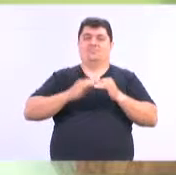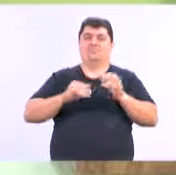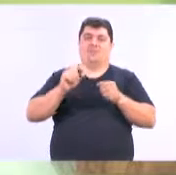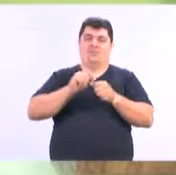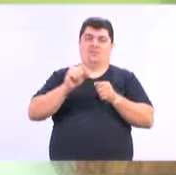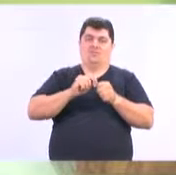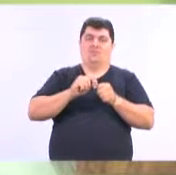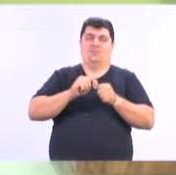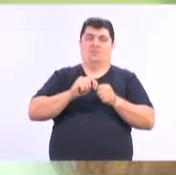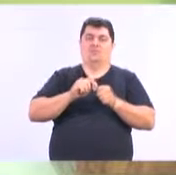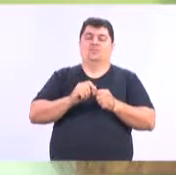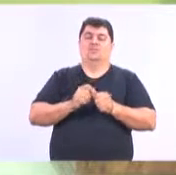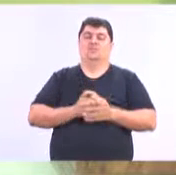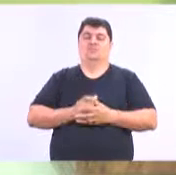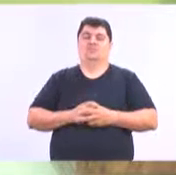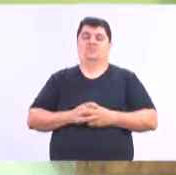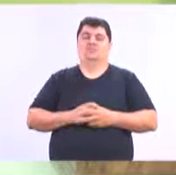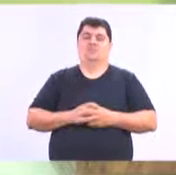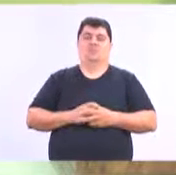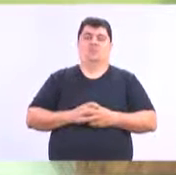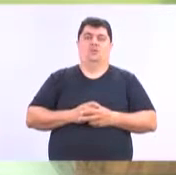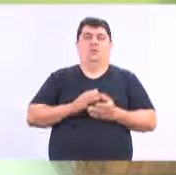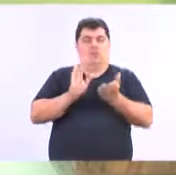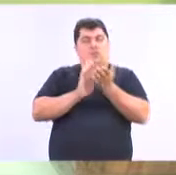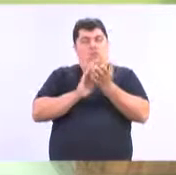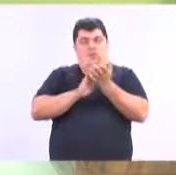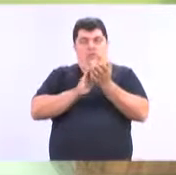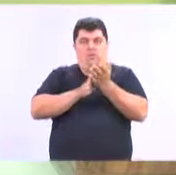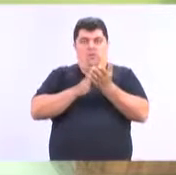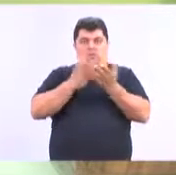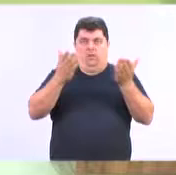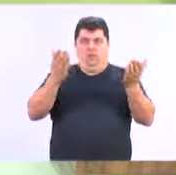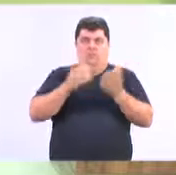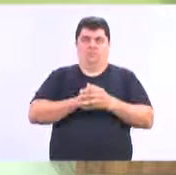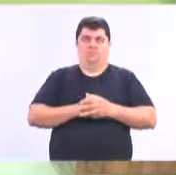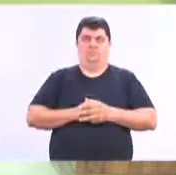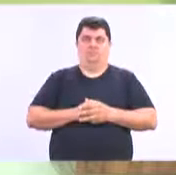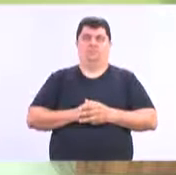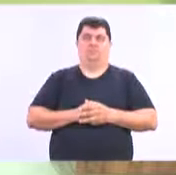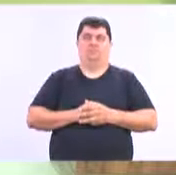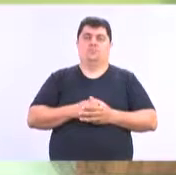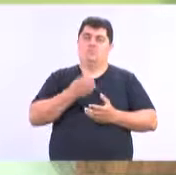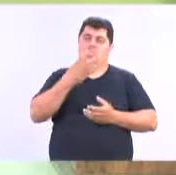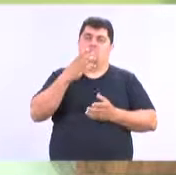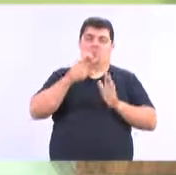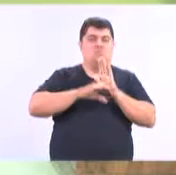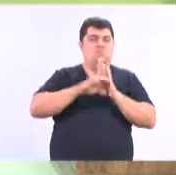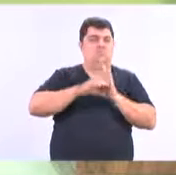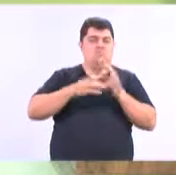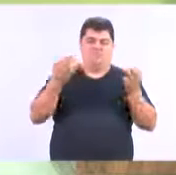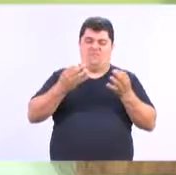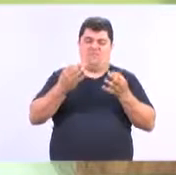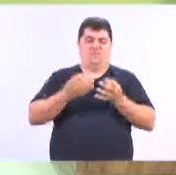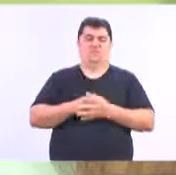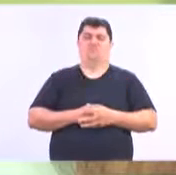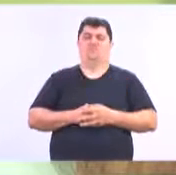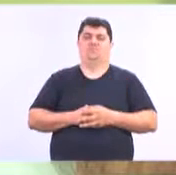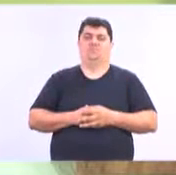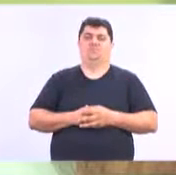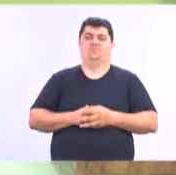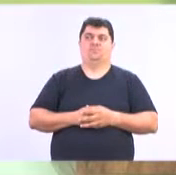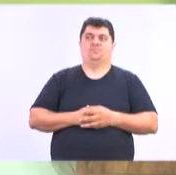ele, né, para a tomada de decisão futura. Muito bem, parabéns, viu, Adaí? Muito boa seu conceito de demonstrações